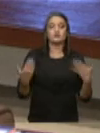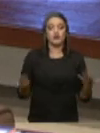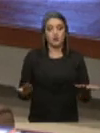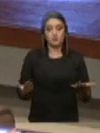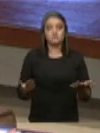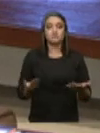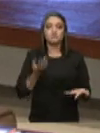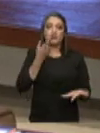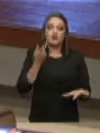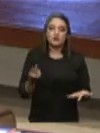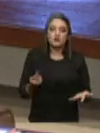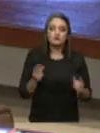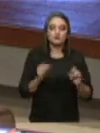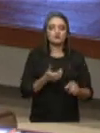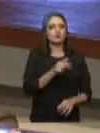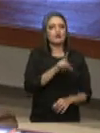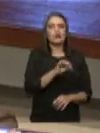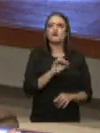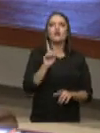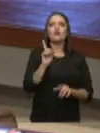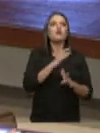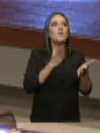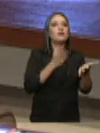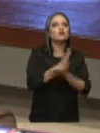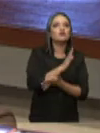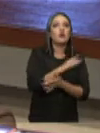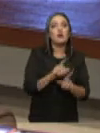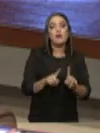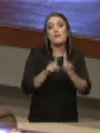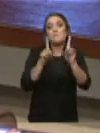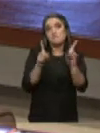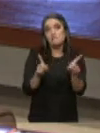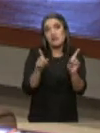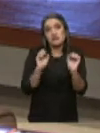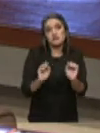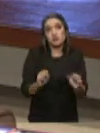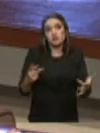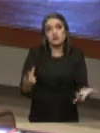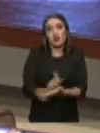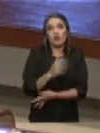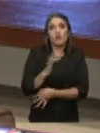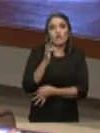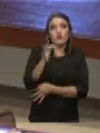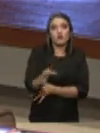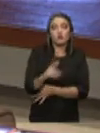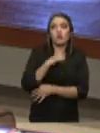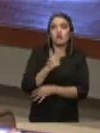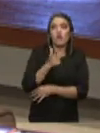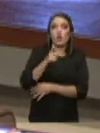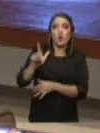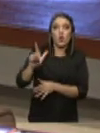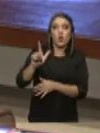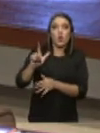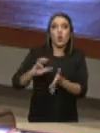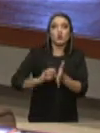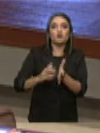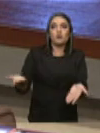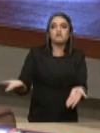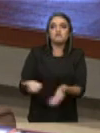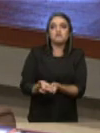declarar improcedente essa ação de inconstitucionalidade não significa necessariamente que declarou a constitucionalidade. Mas, de toda